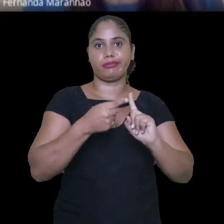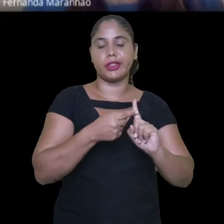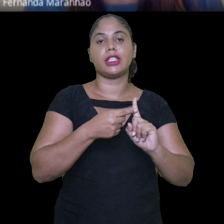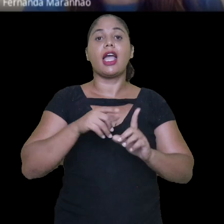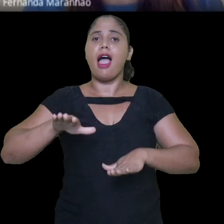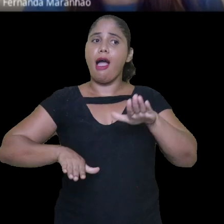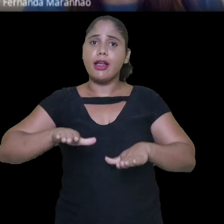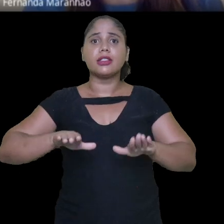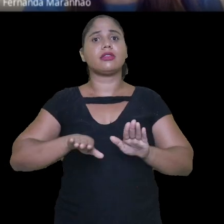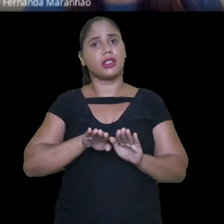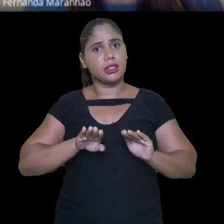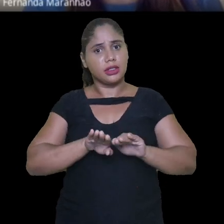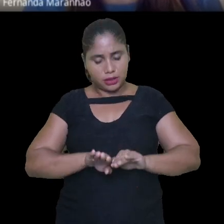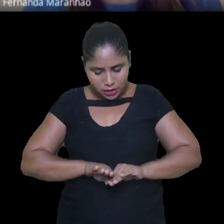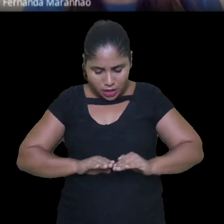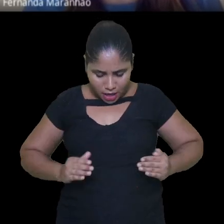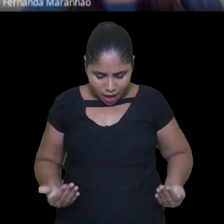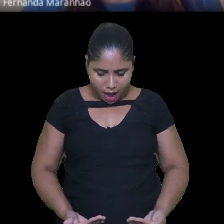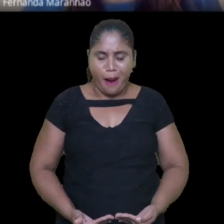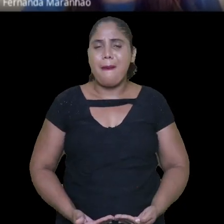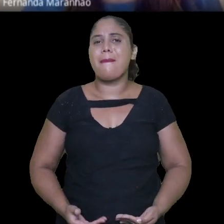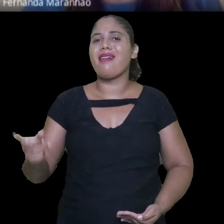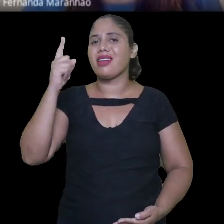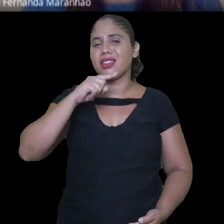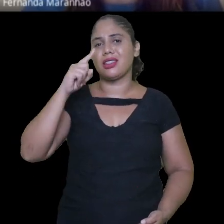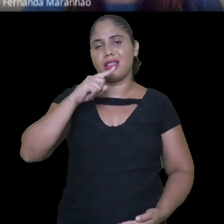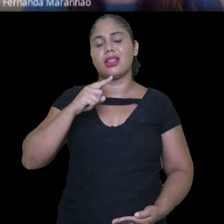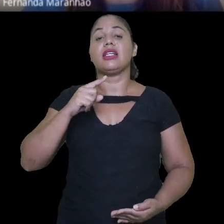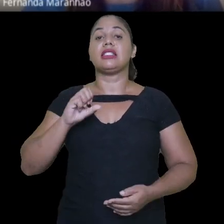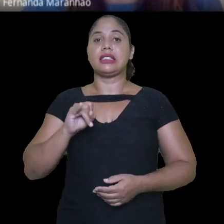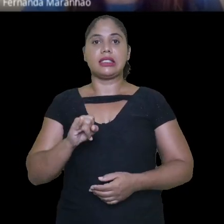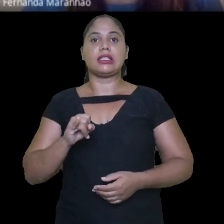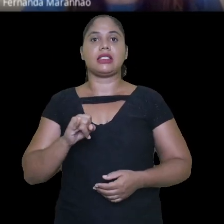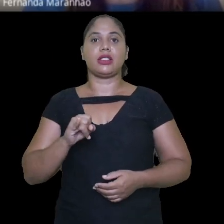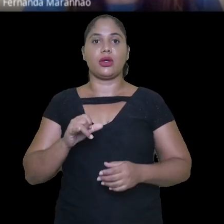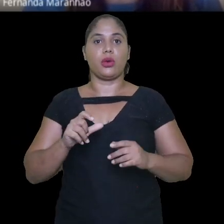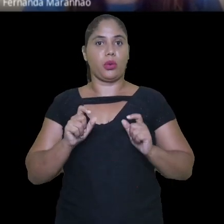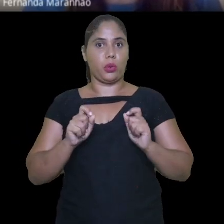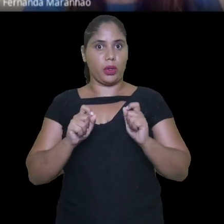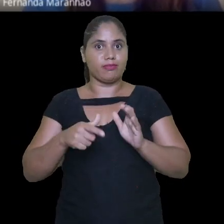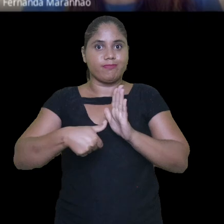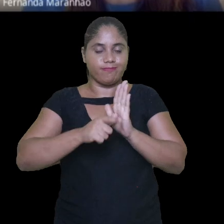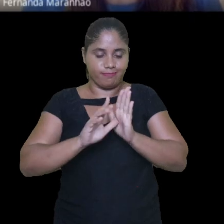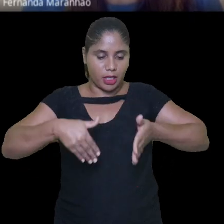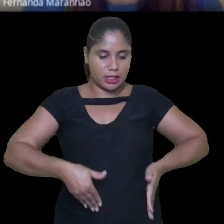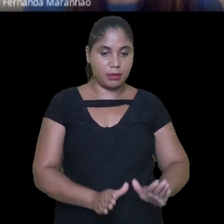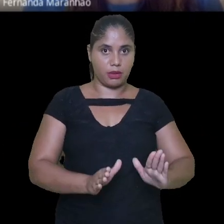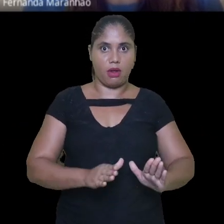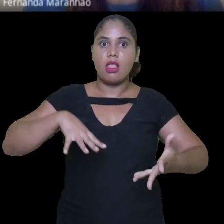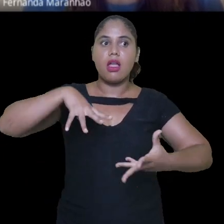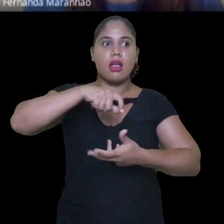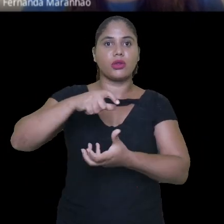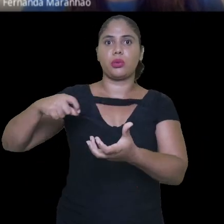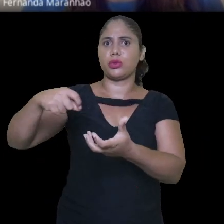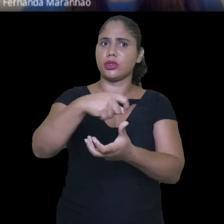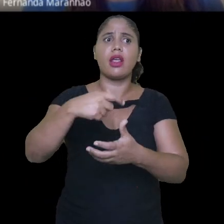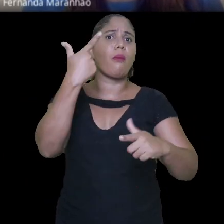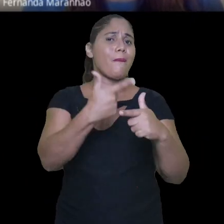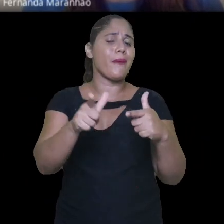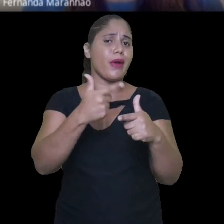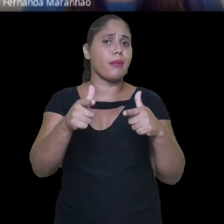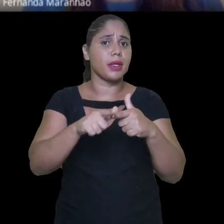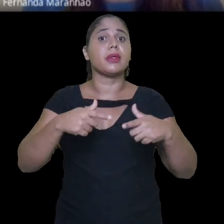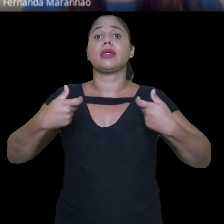mortalidade neonatal e infantil mundialmente, e inclusive alcançar os objetivos de desenvolvimento sustentáveis do milênio,